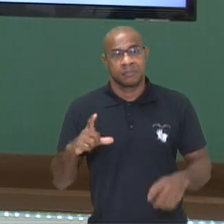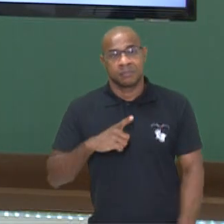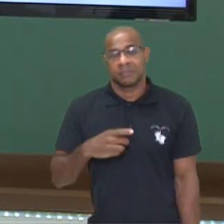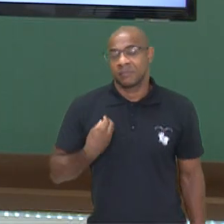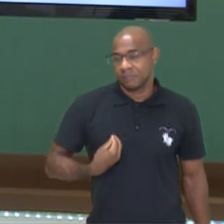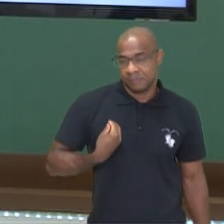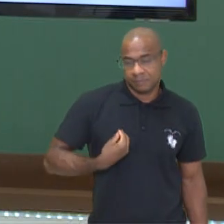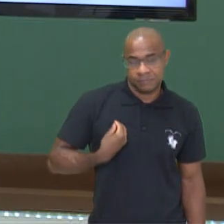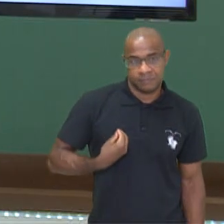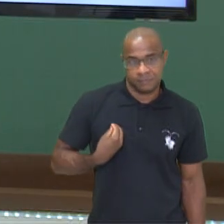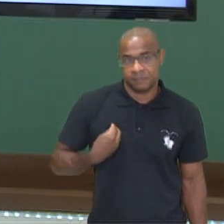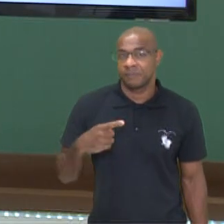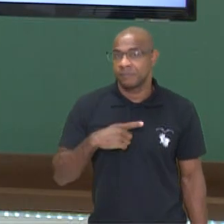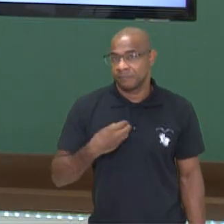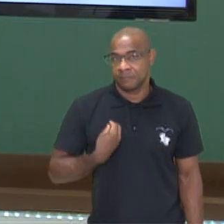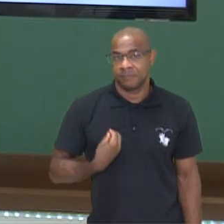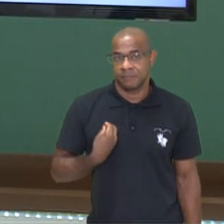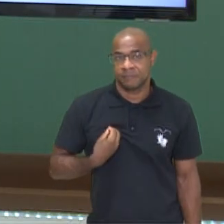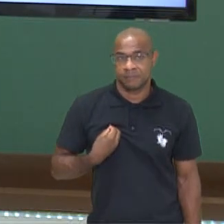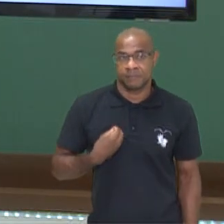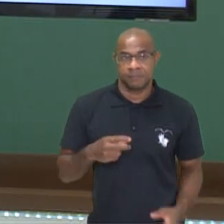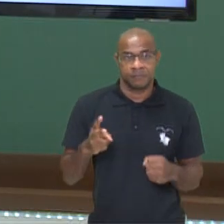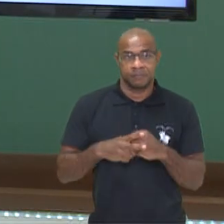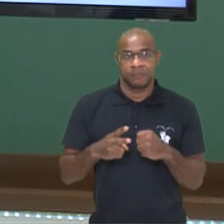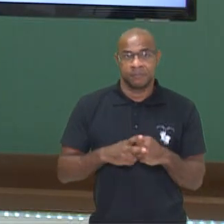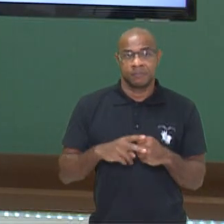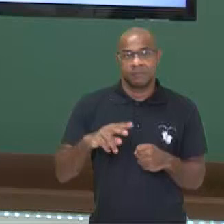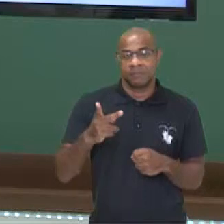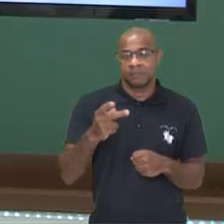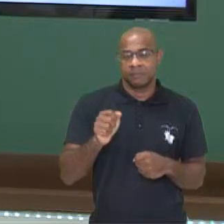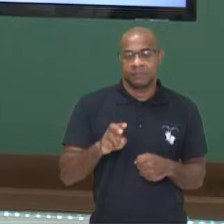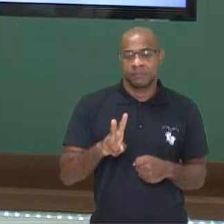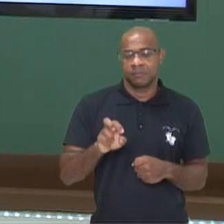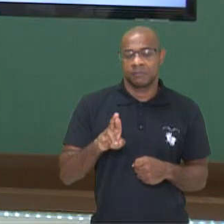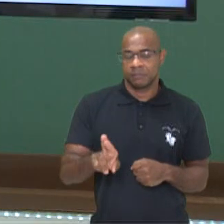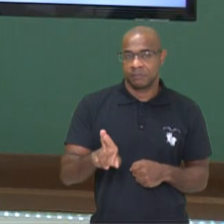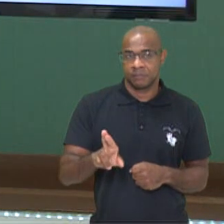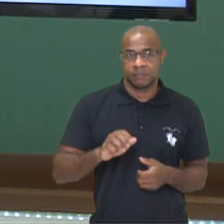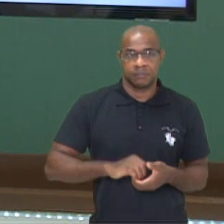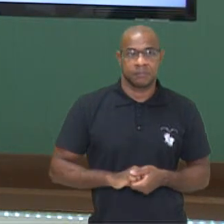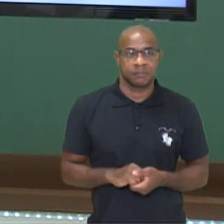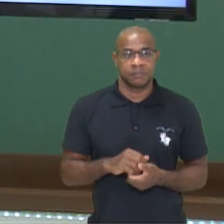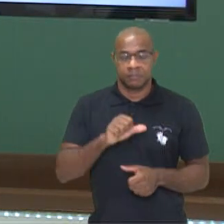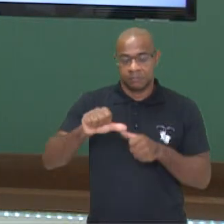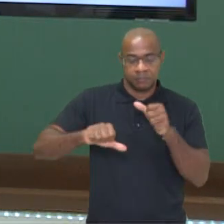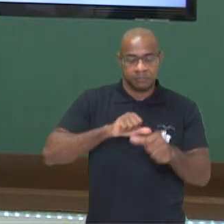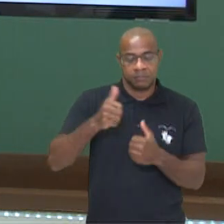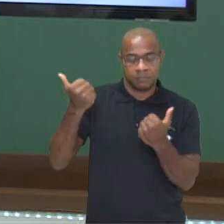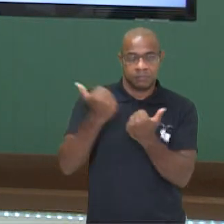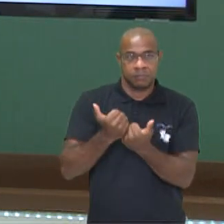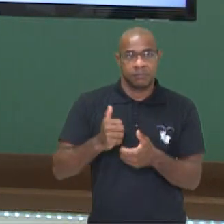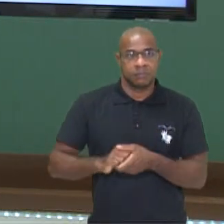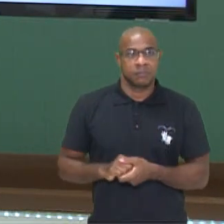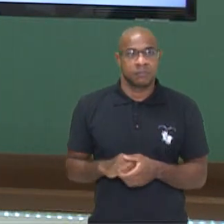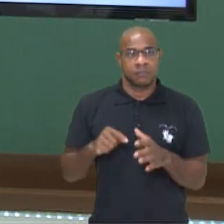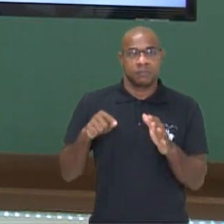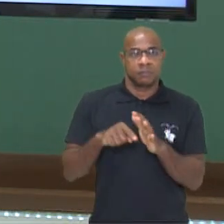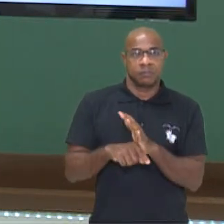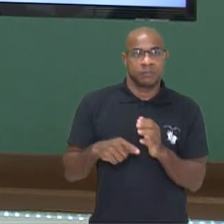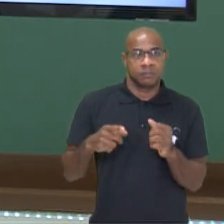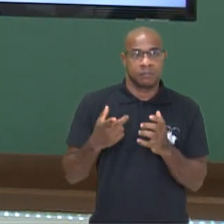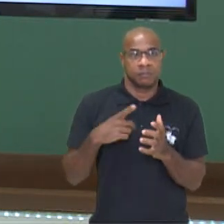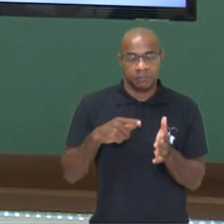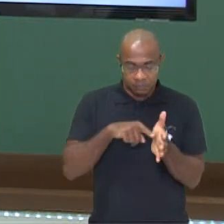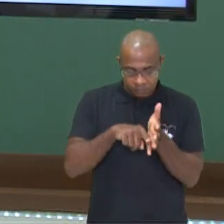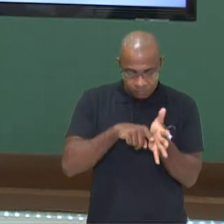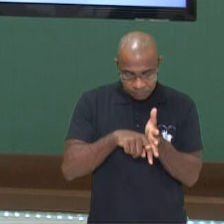no sentido de existir. Ele foi trocado. Nós temos aqui o trecho para você consultar. O verbo haver no sentido